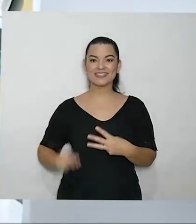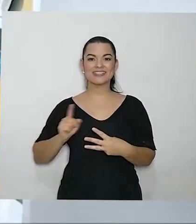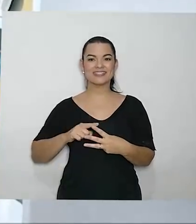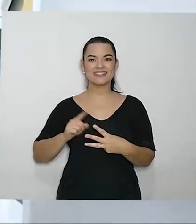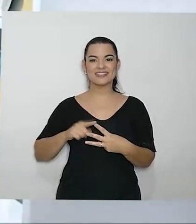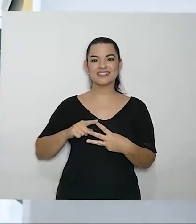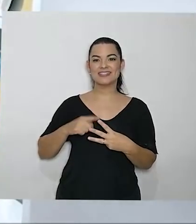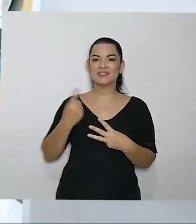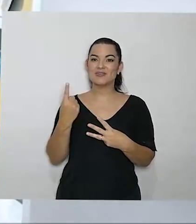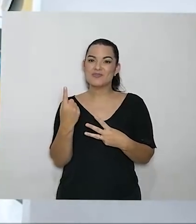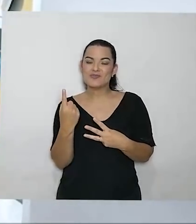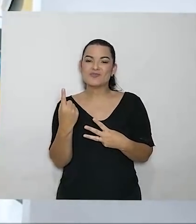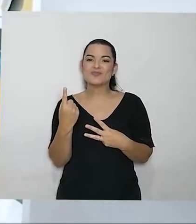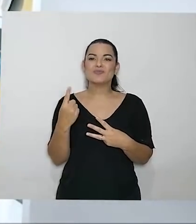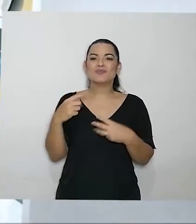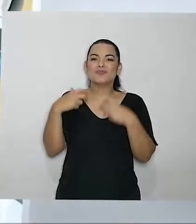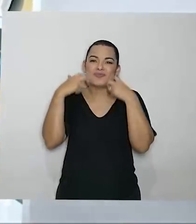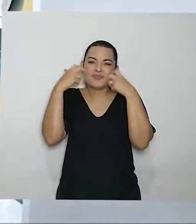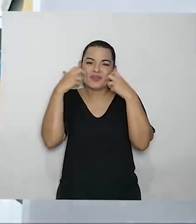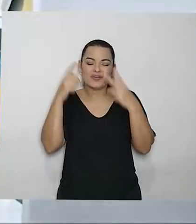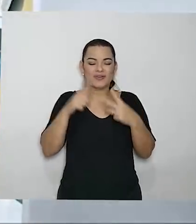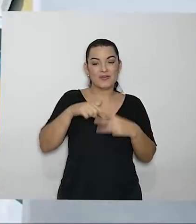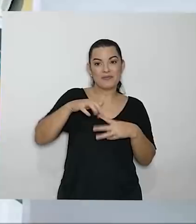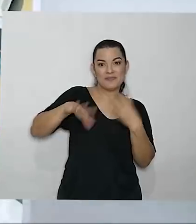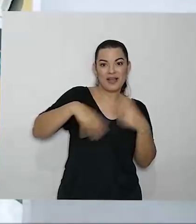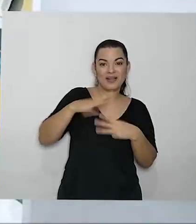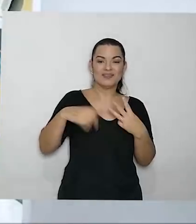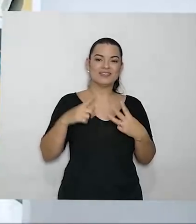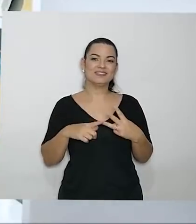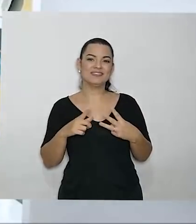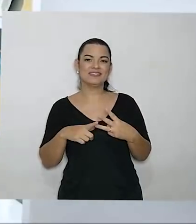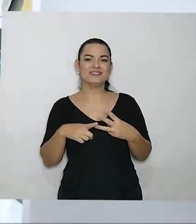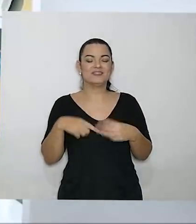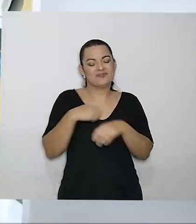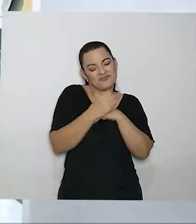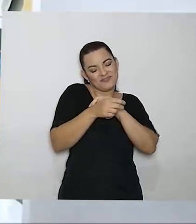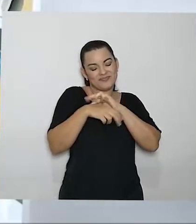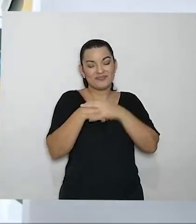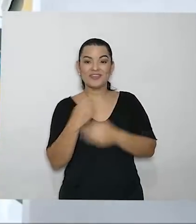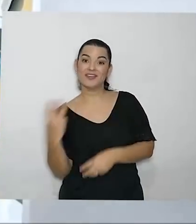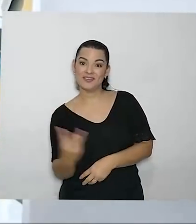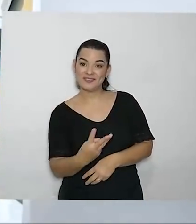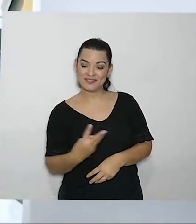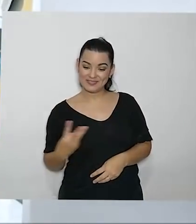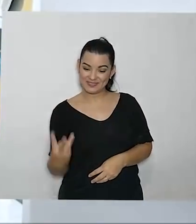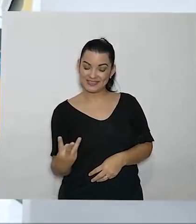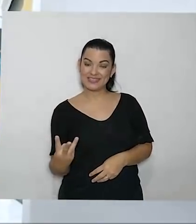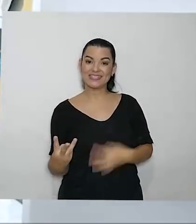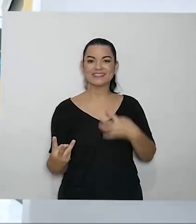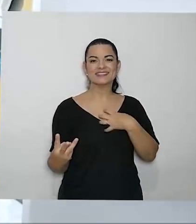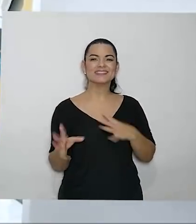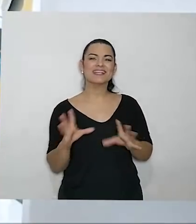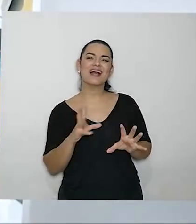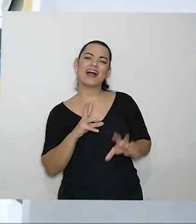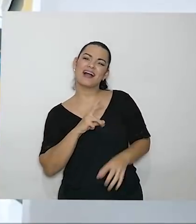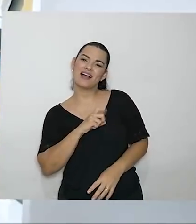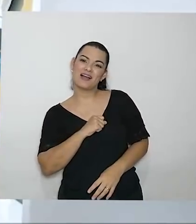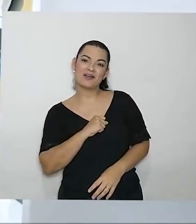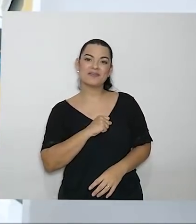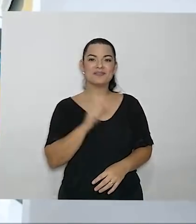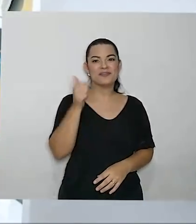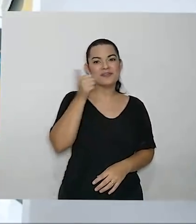um acanhado, os três muito amados. Uma família estranha, mas